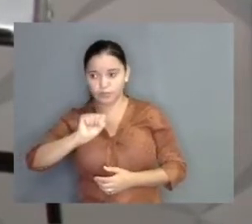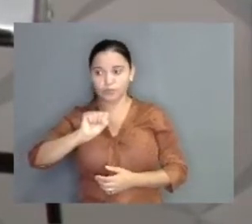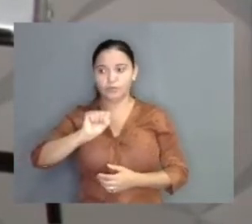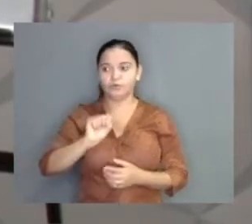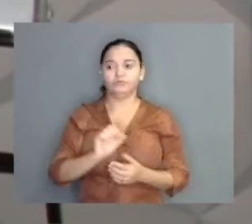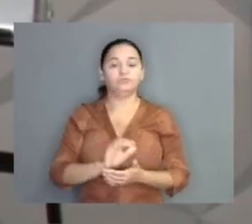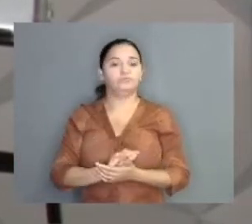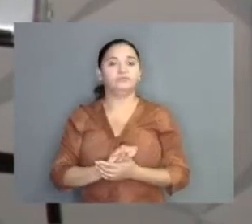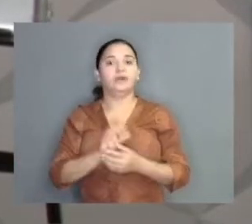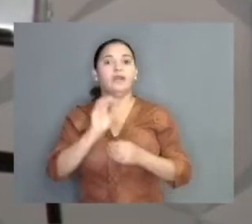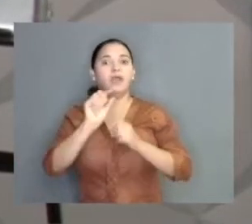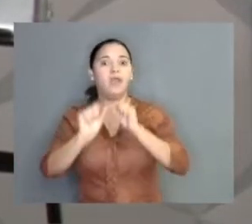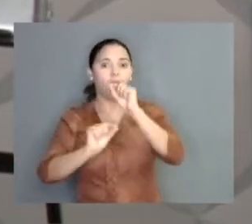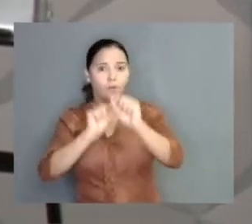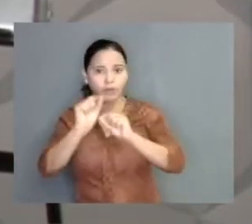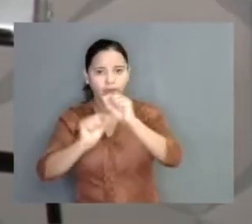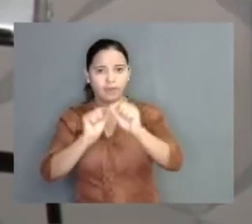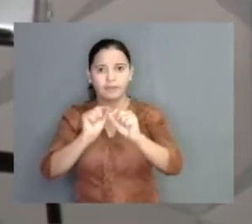inversos.